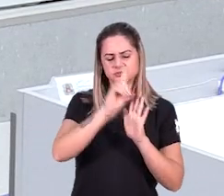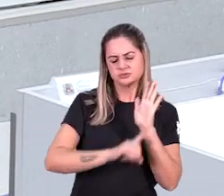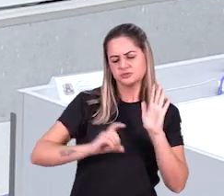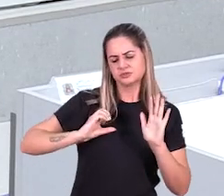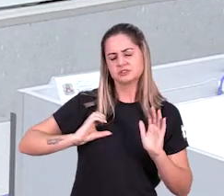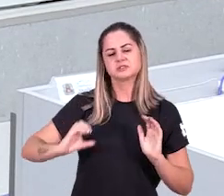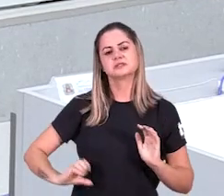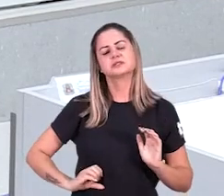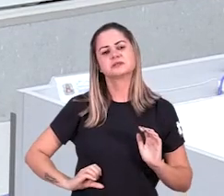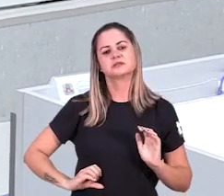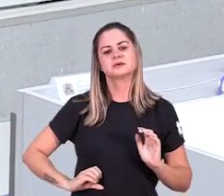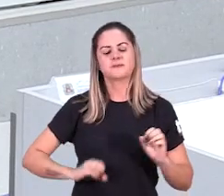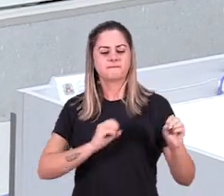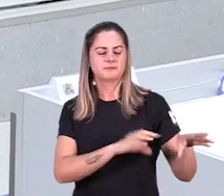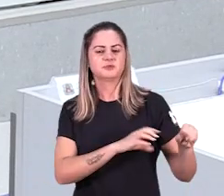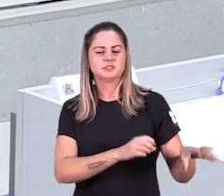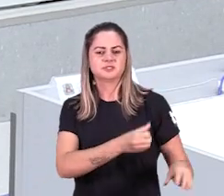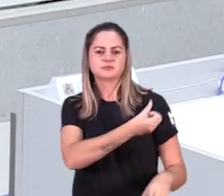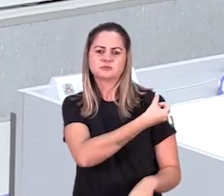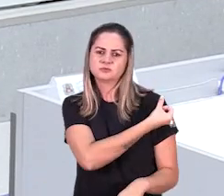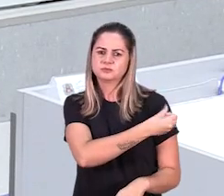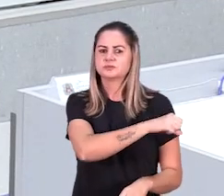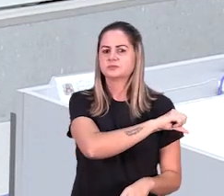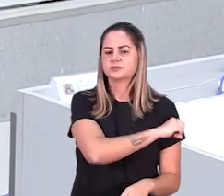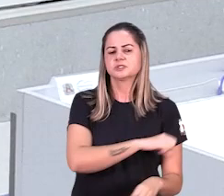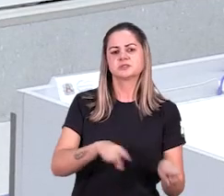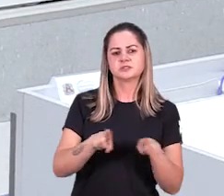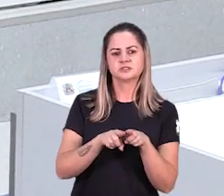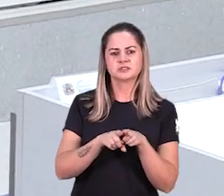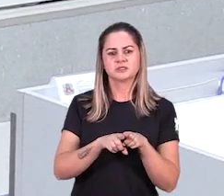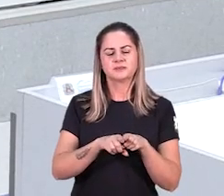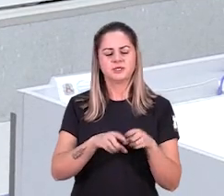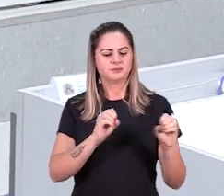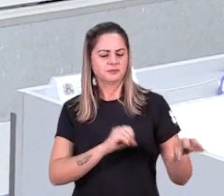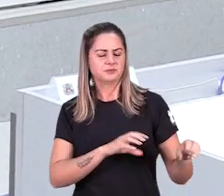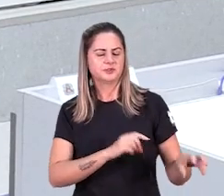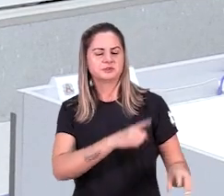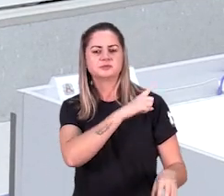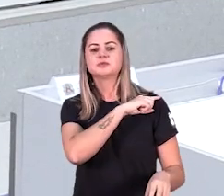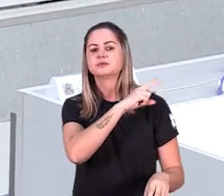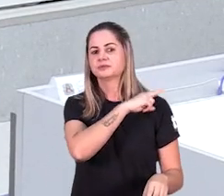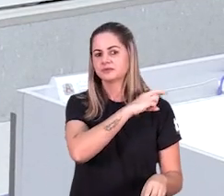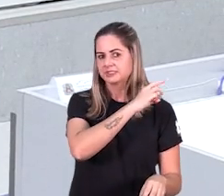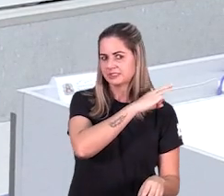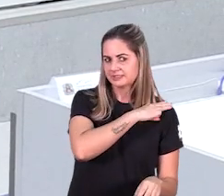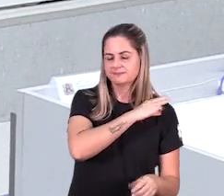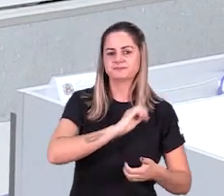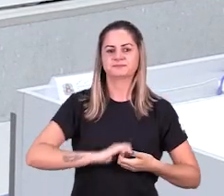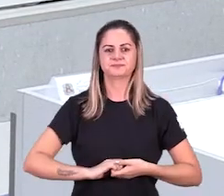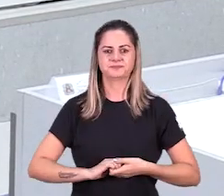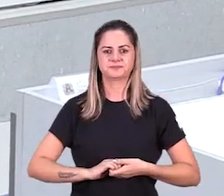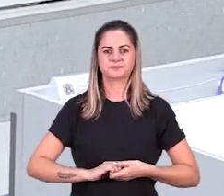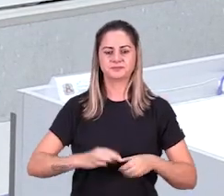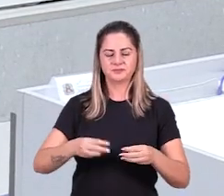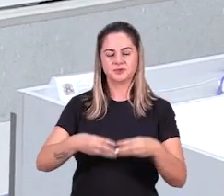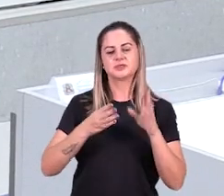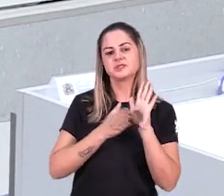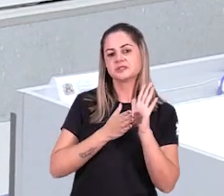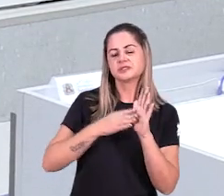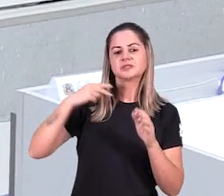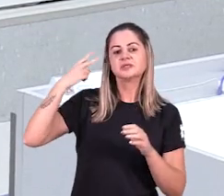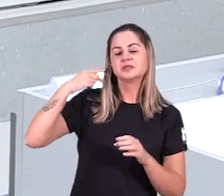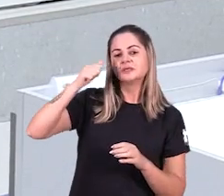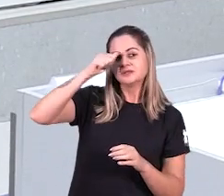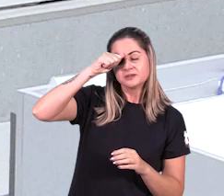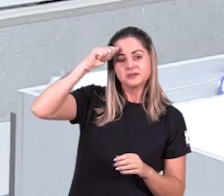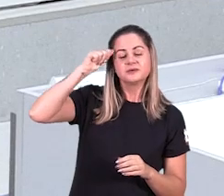cidadão como componente curricular obrigatório do ensino fundamental e do ensino médio. E a moção